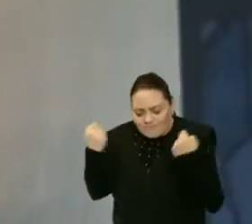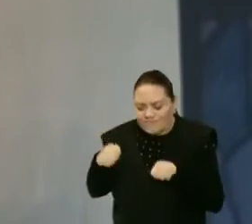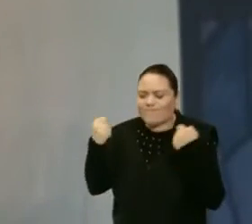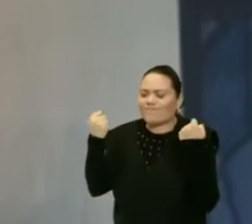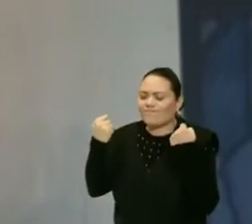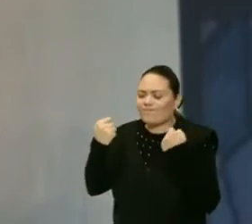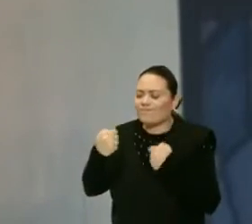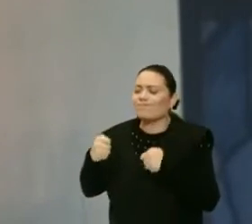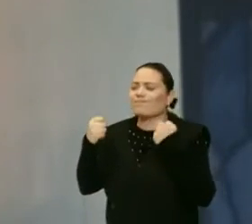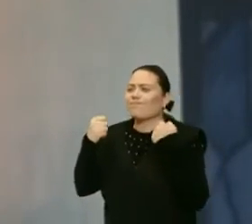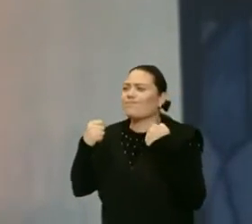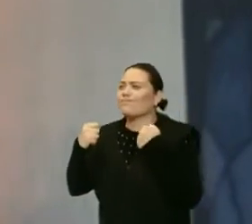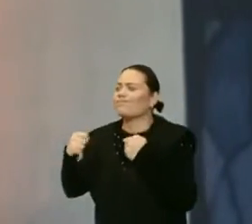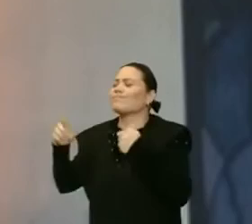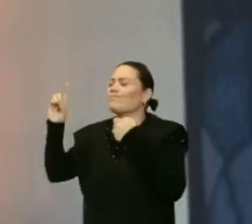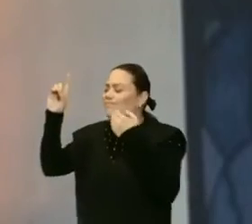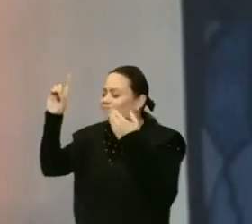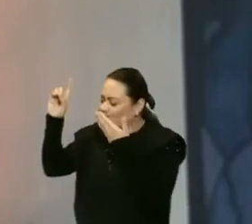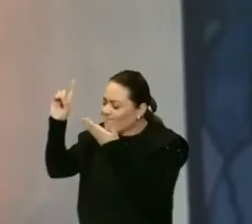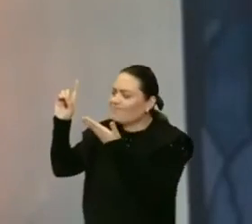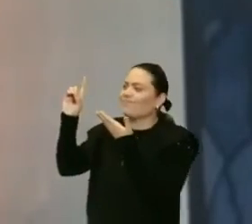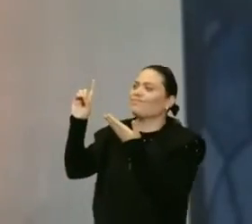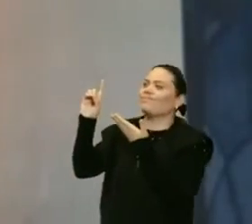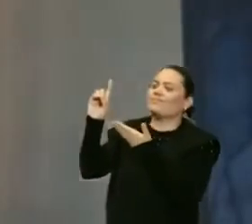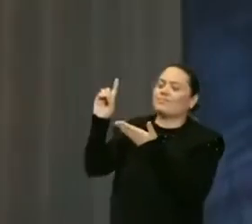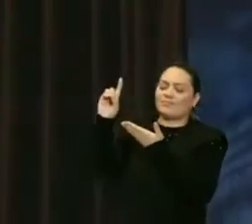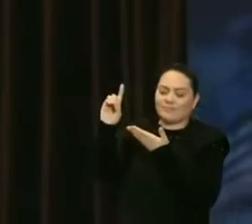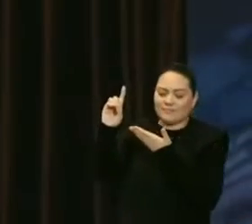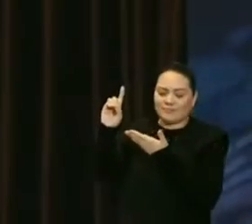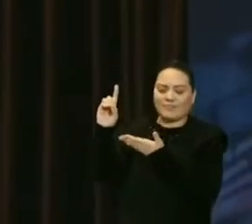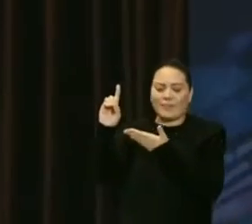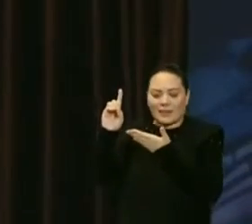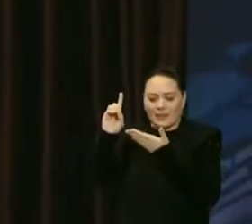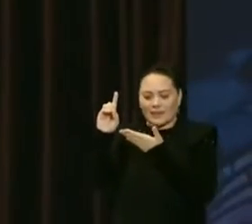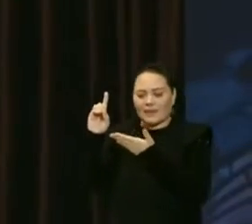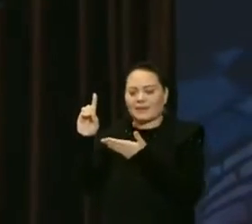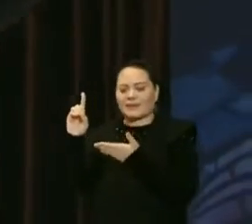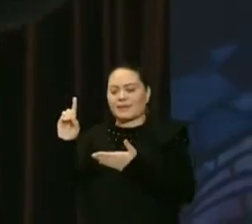Jesus, eu preciso de Nada é impossível para Ele.